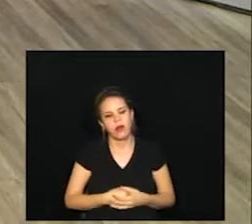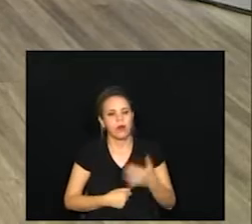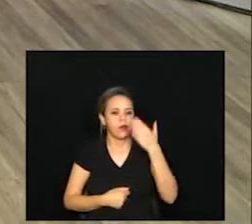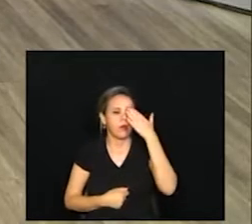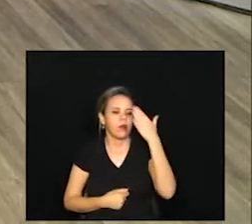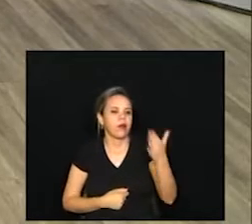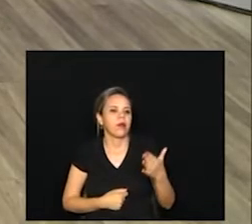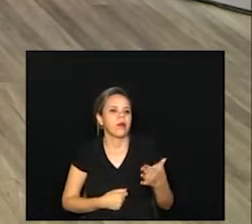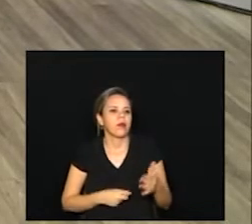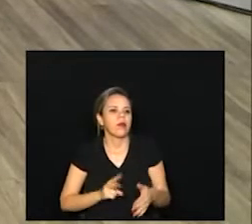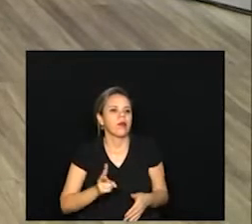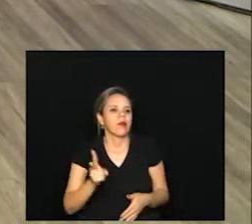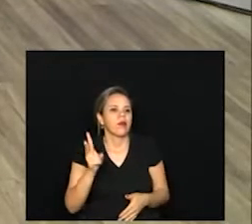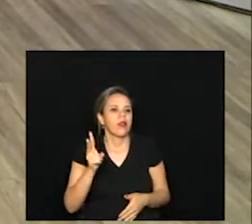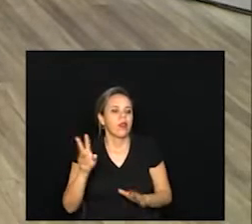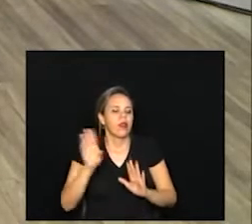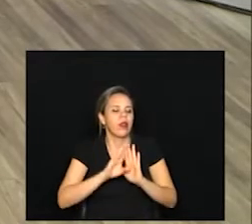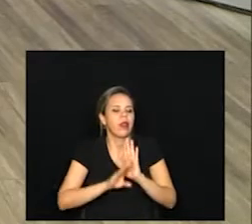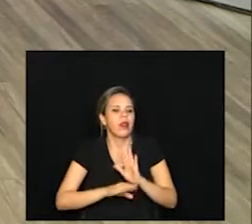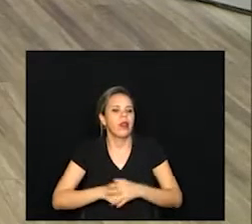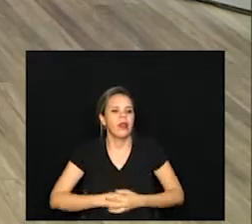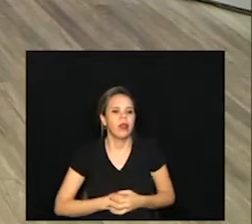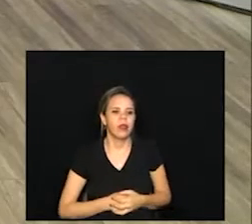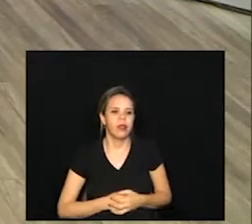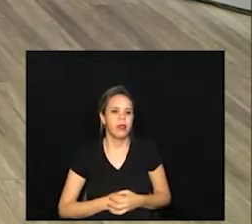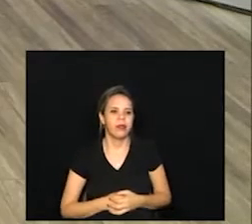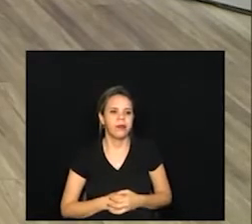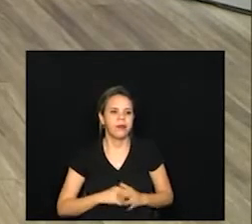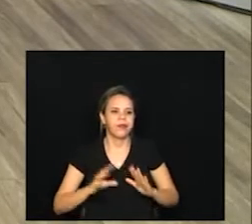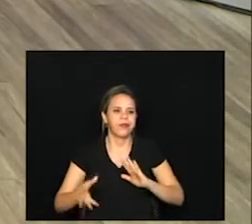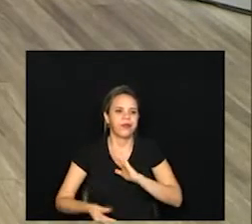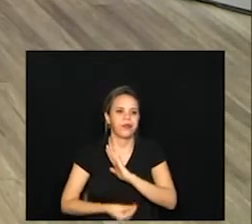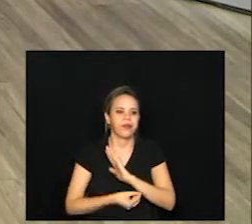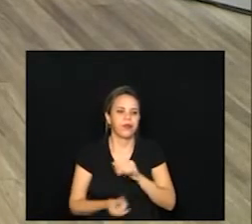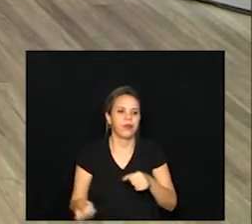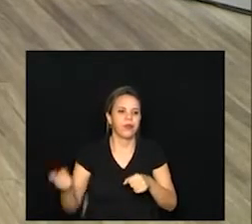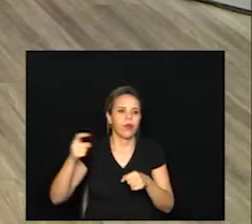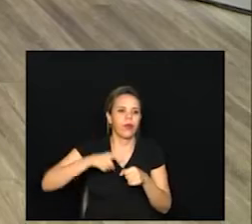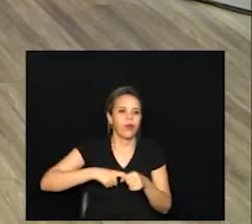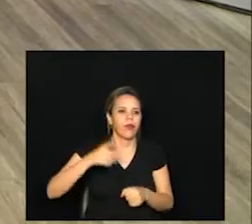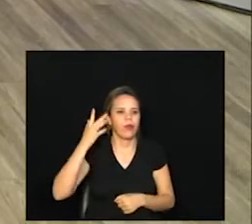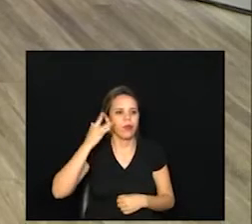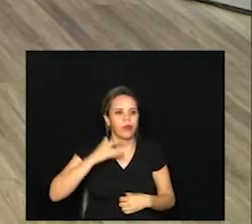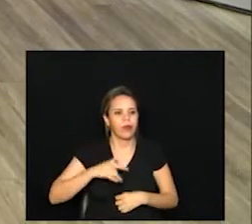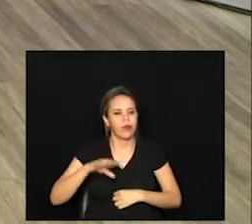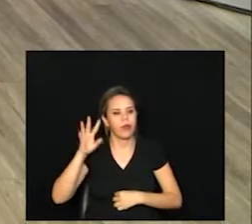Muito obrigado. Continue na nossa programação e o Câmara Total retorna